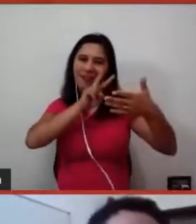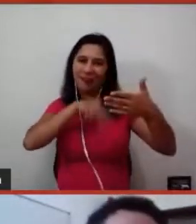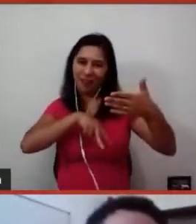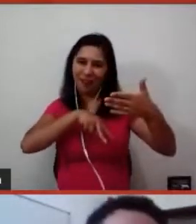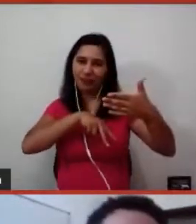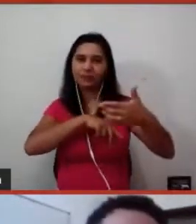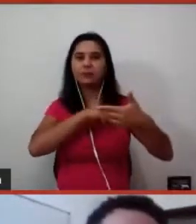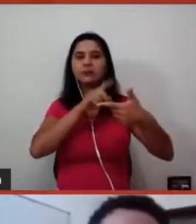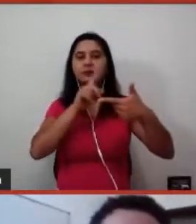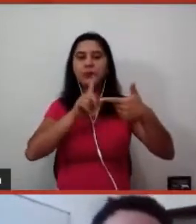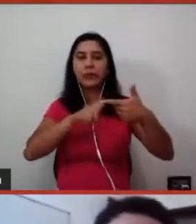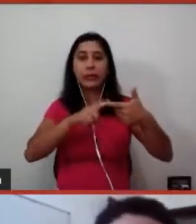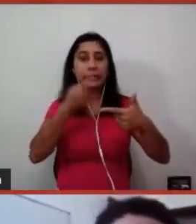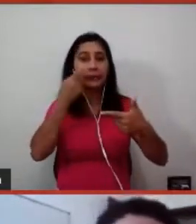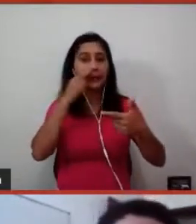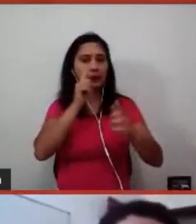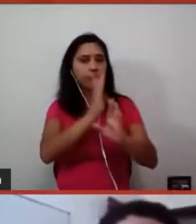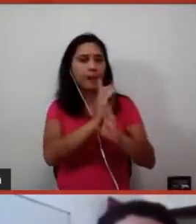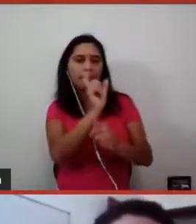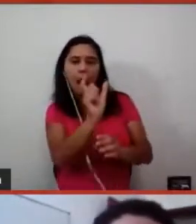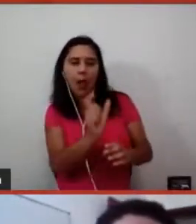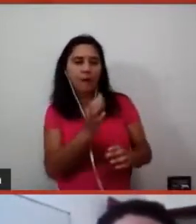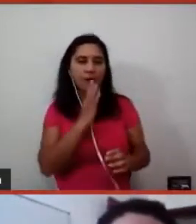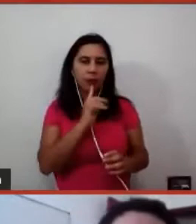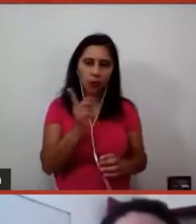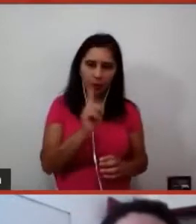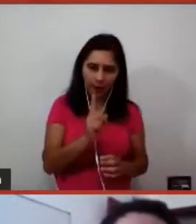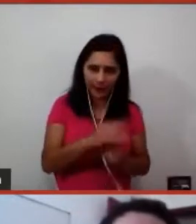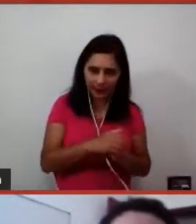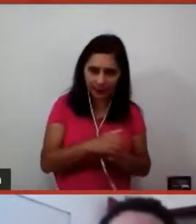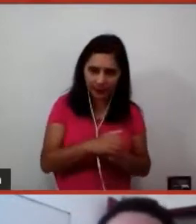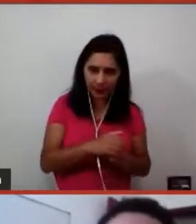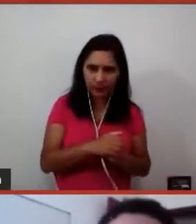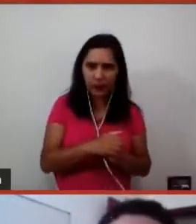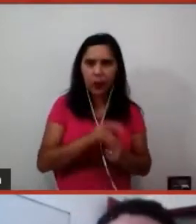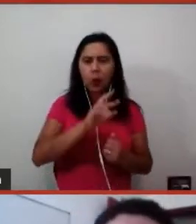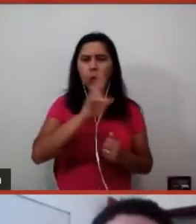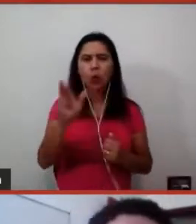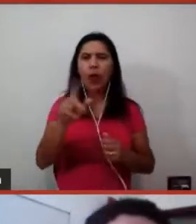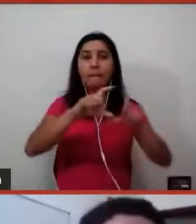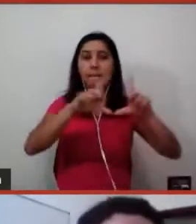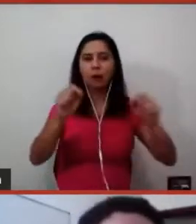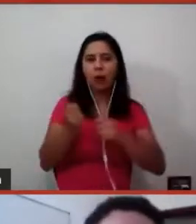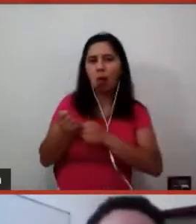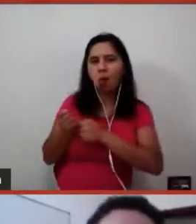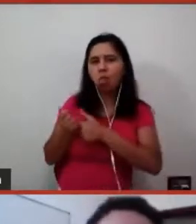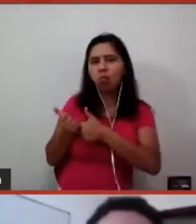identificação e esclarecimento de termos desconhecidos. A ideia é que a situação problema não seja uma pegadinha, né,